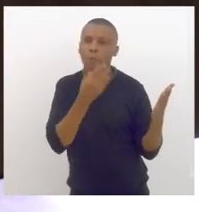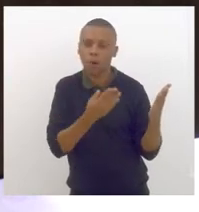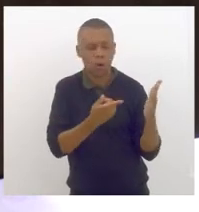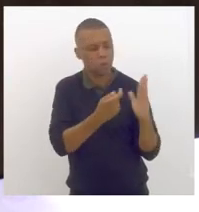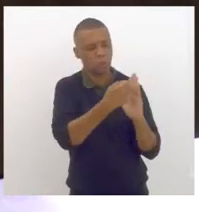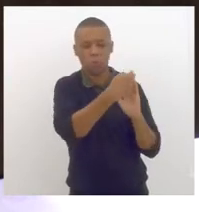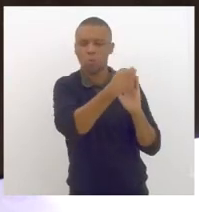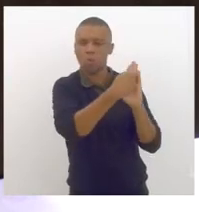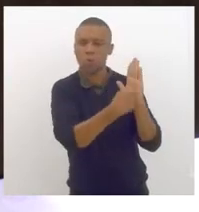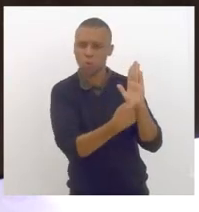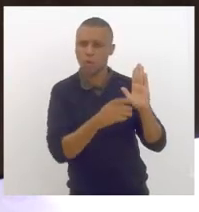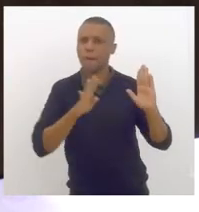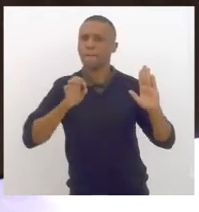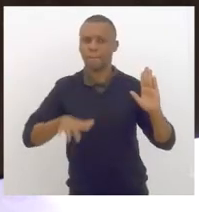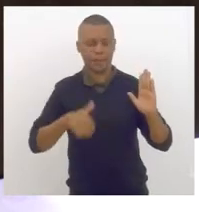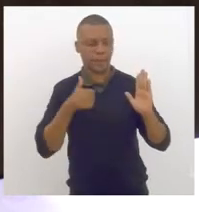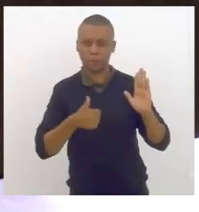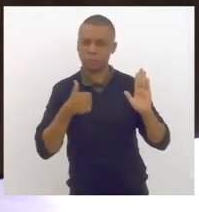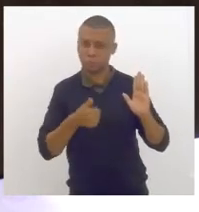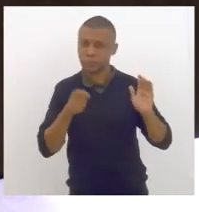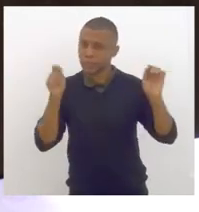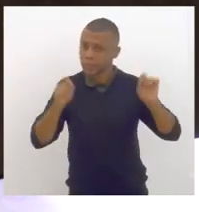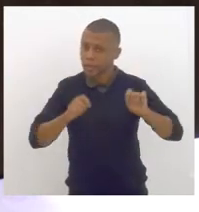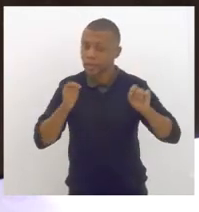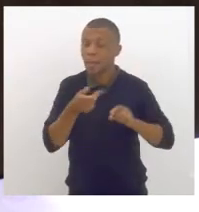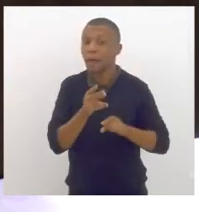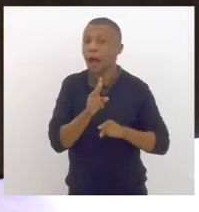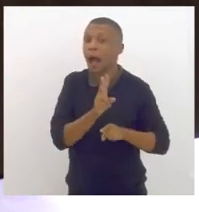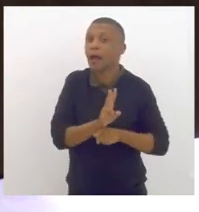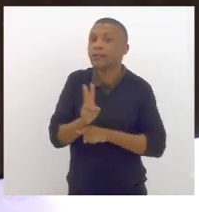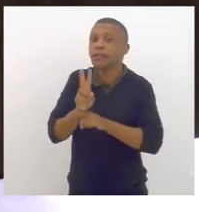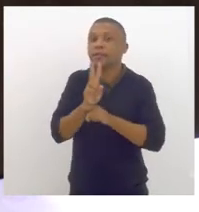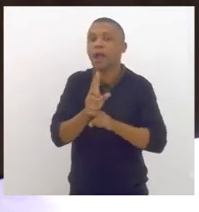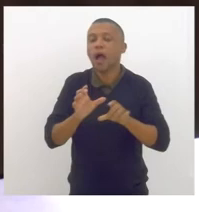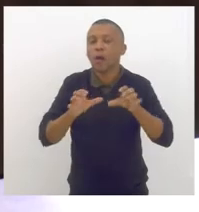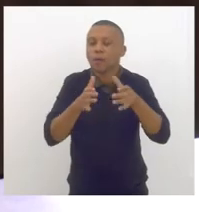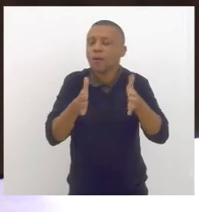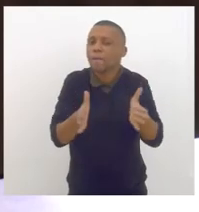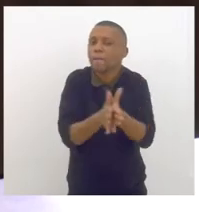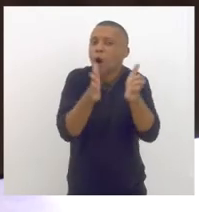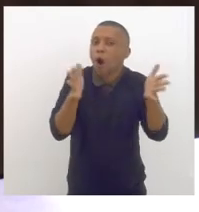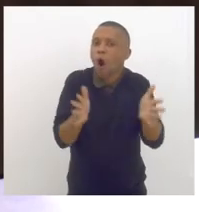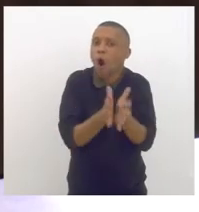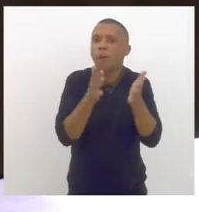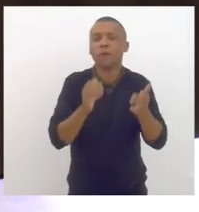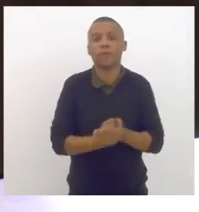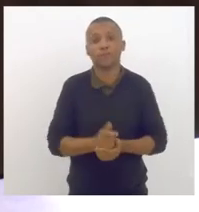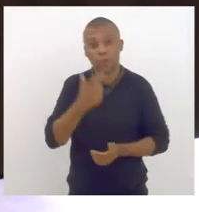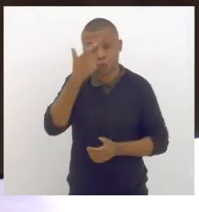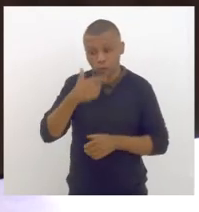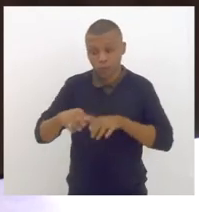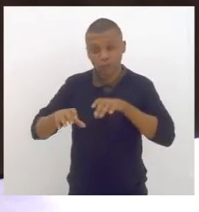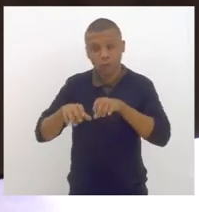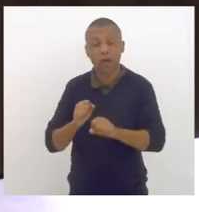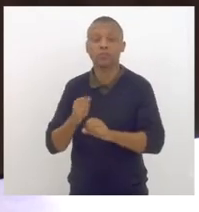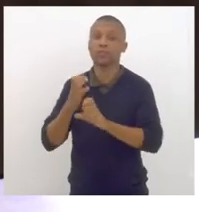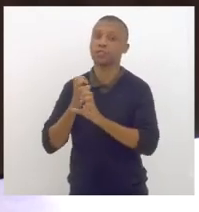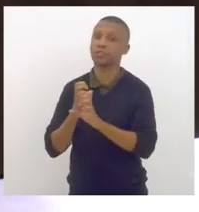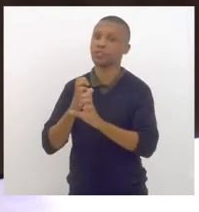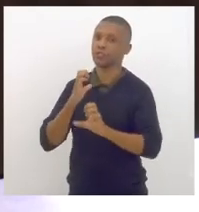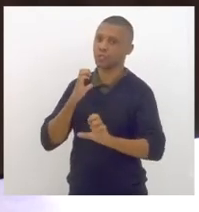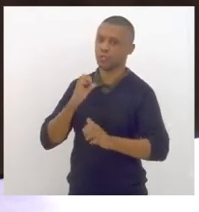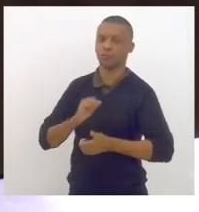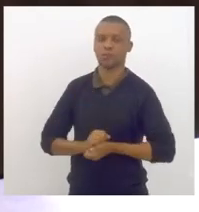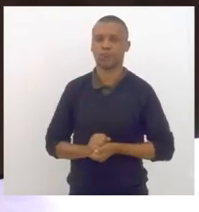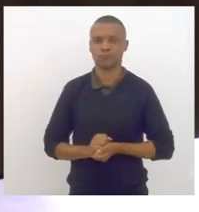redigido, para atender as comunidades mais necessitadas. Sou engenheiro, senhor presidente, e não